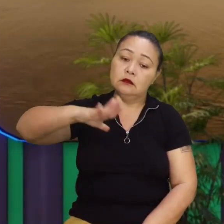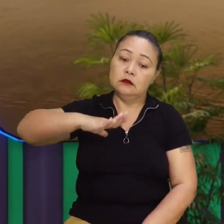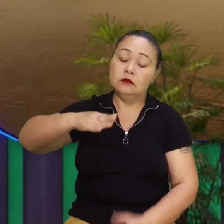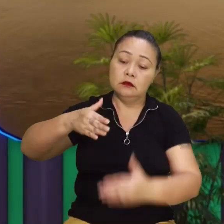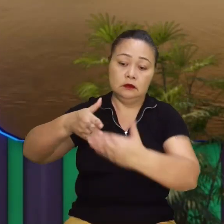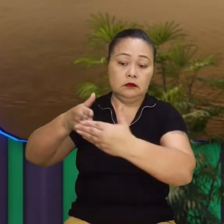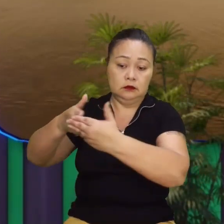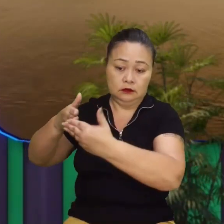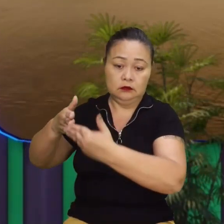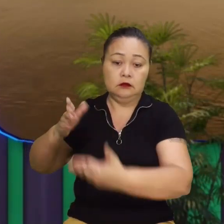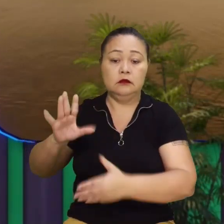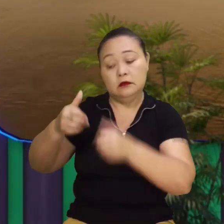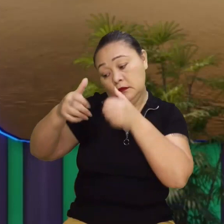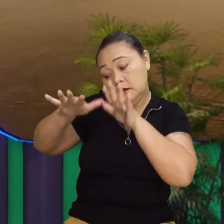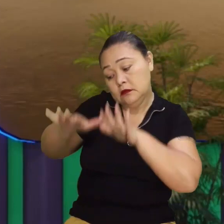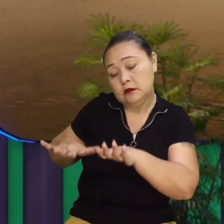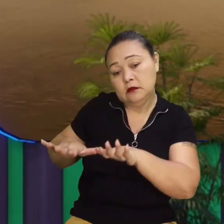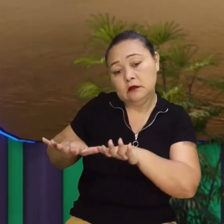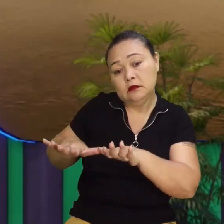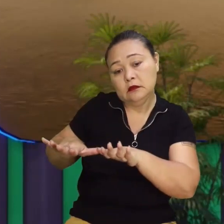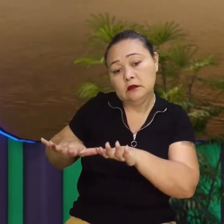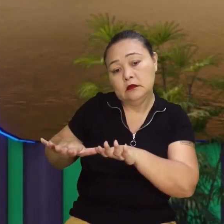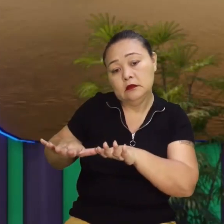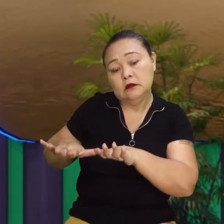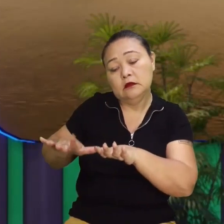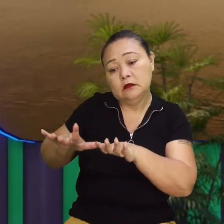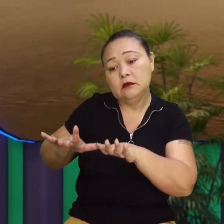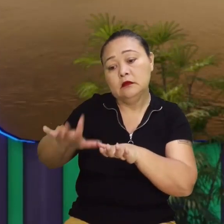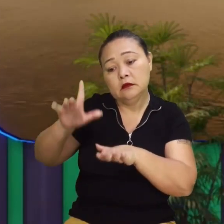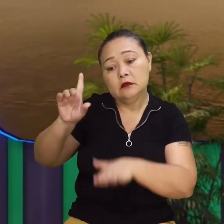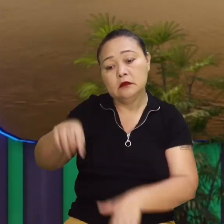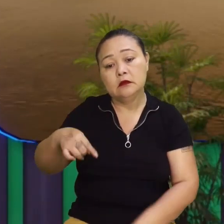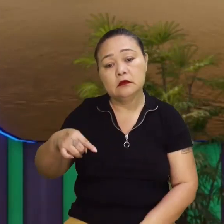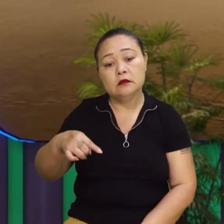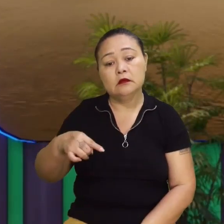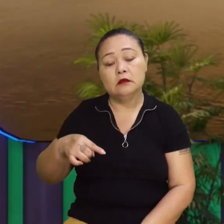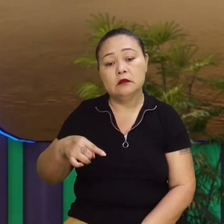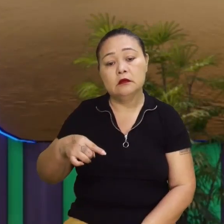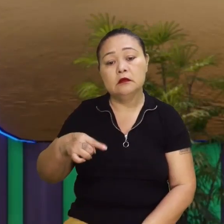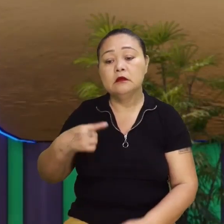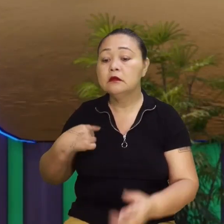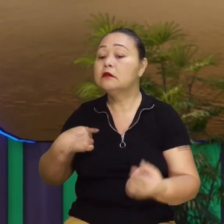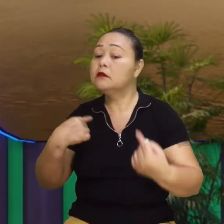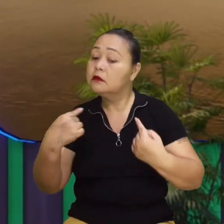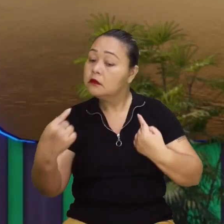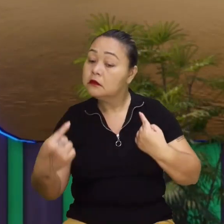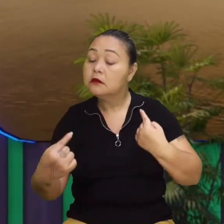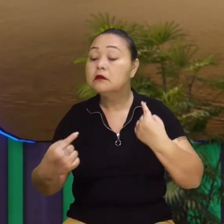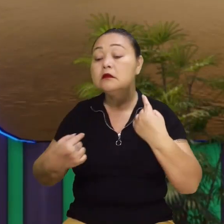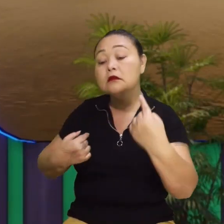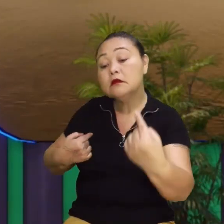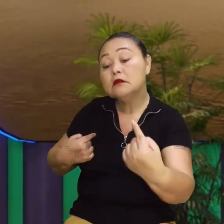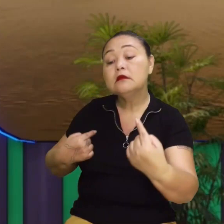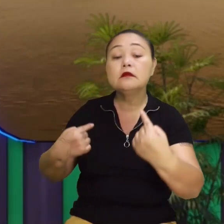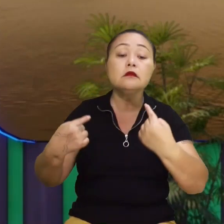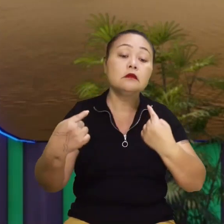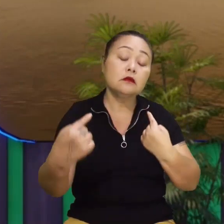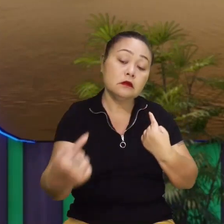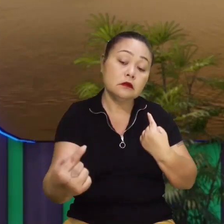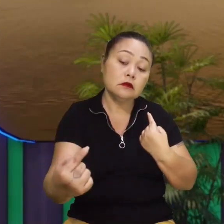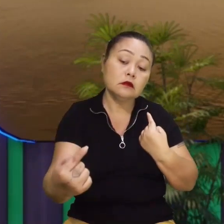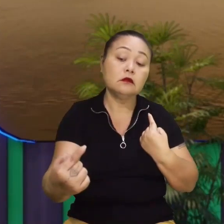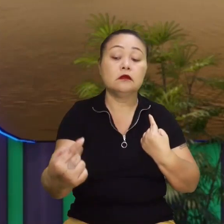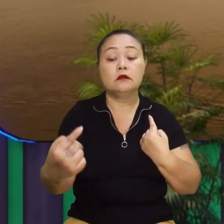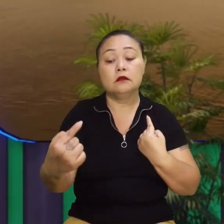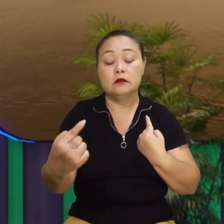delimitado para ele então essa realidade é que chamamos de intermitente porque